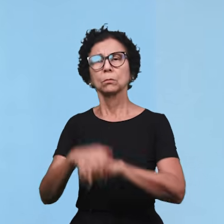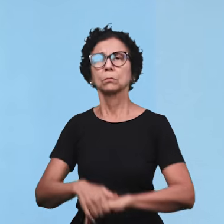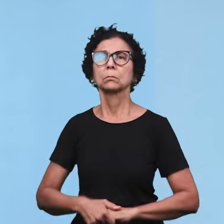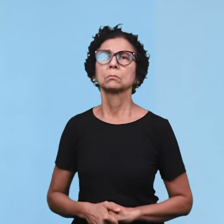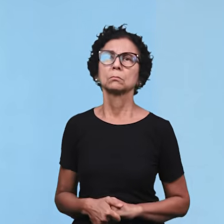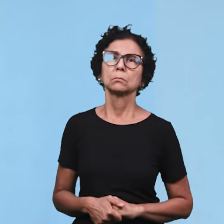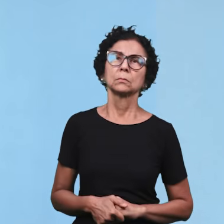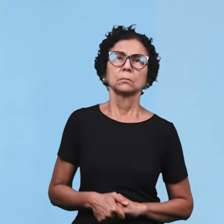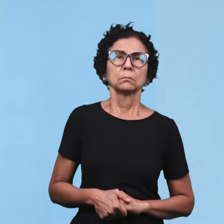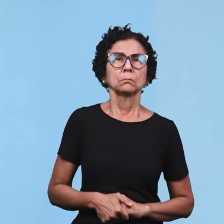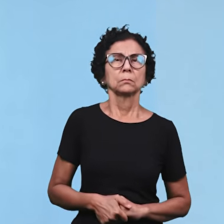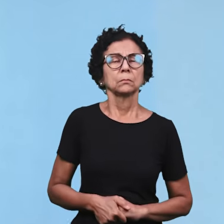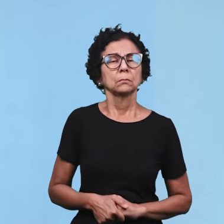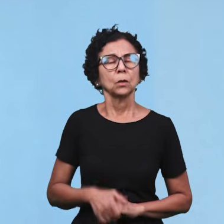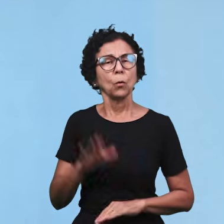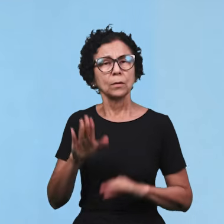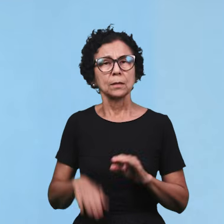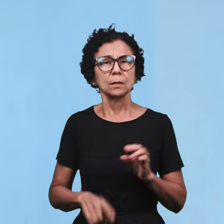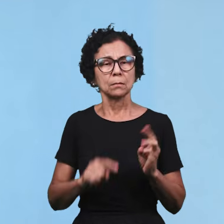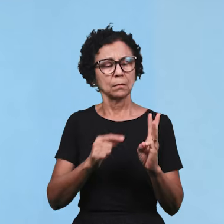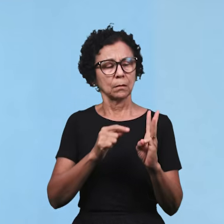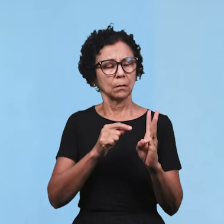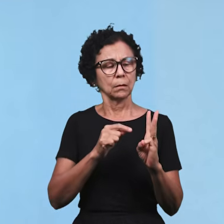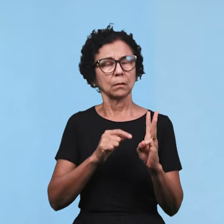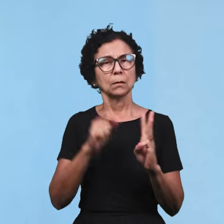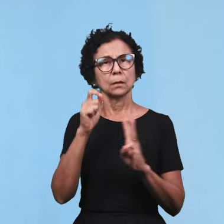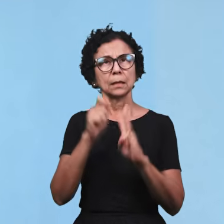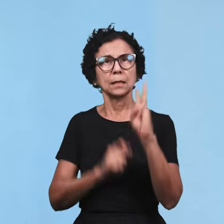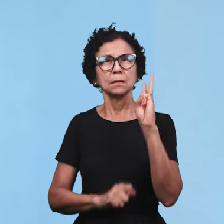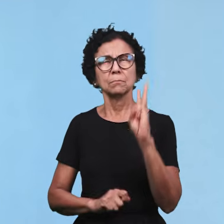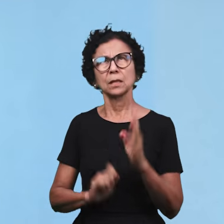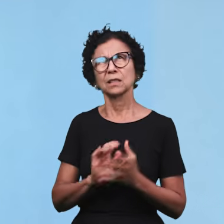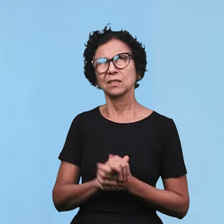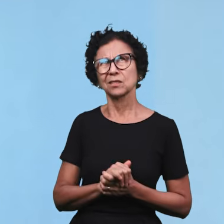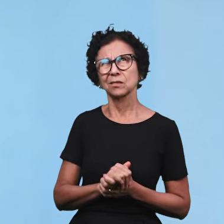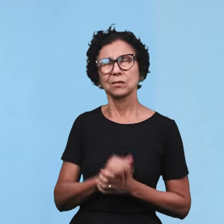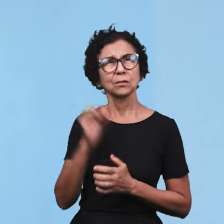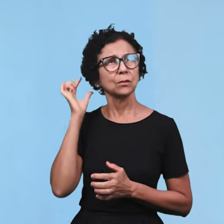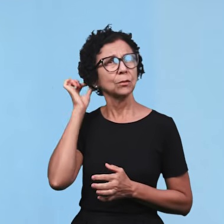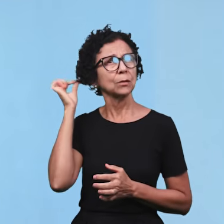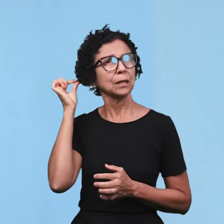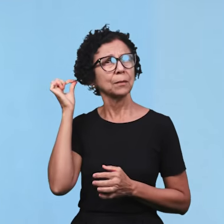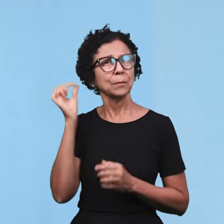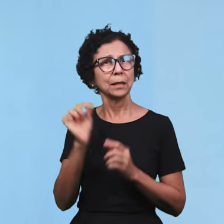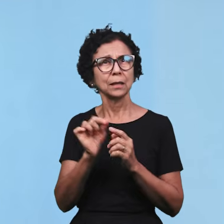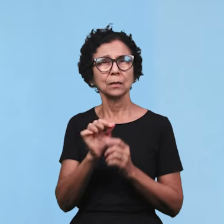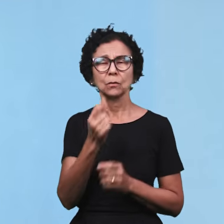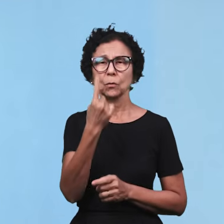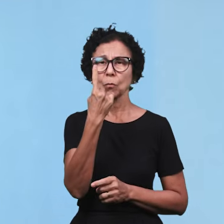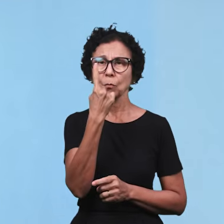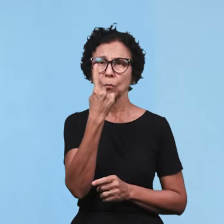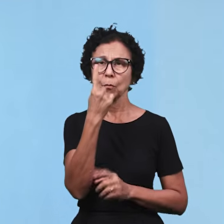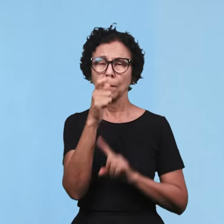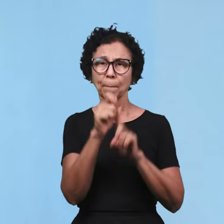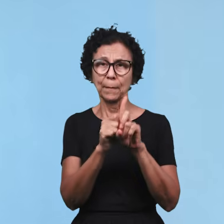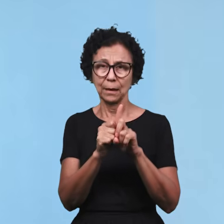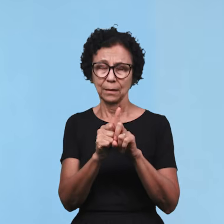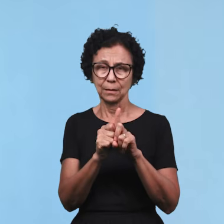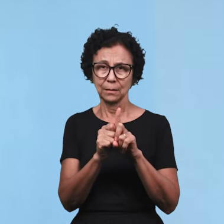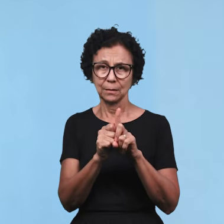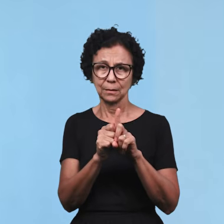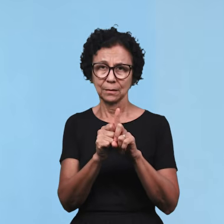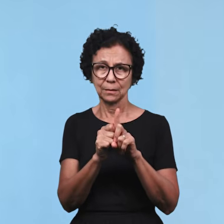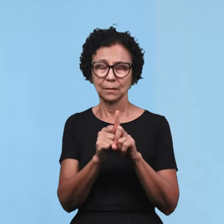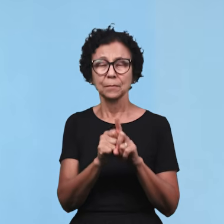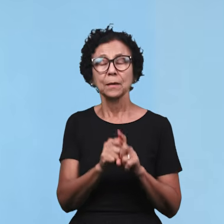aproximadamente 3 meses, até porque 1 centímetro de cabelo cresce em 30 dias, um mês para crescer 1 centímetro de cabelo.